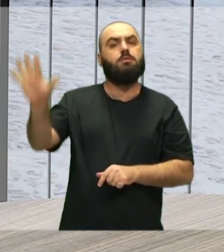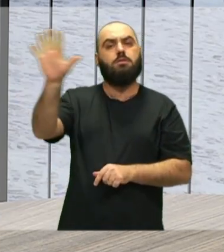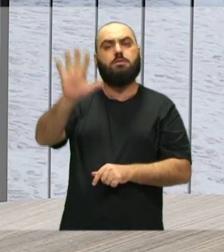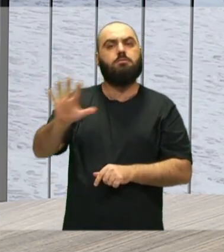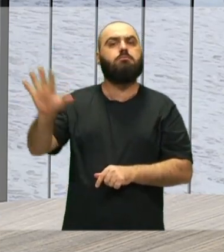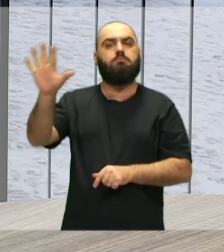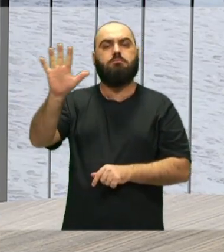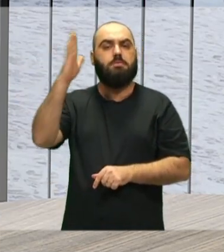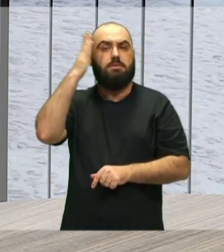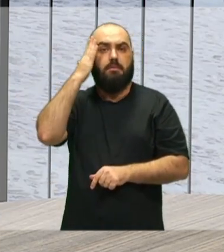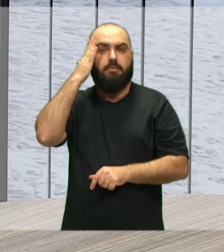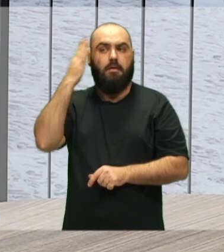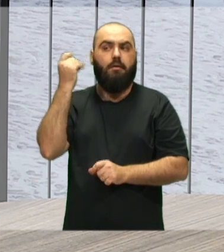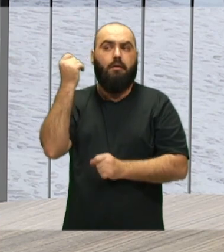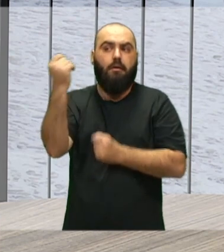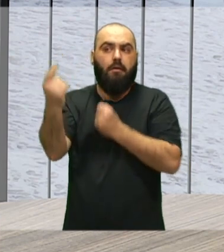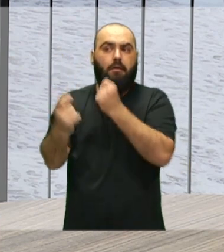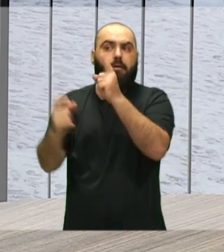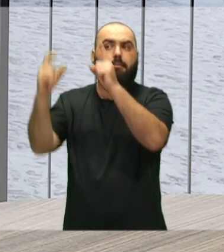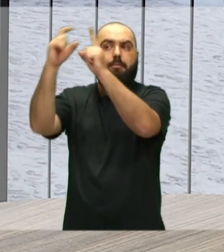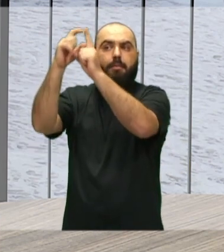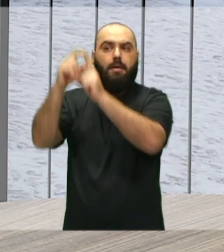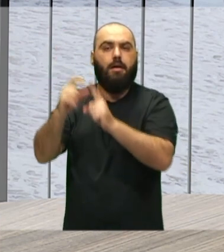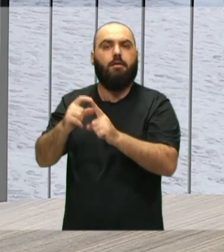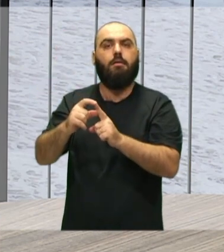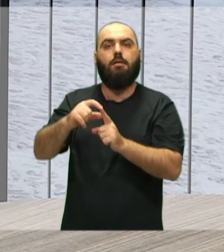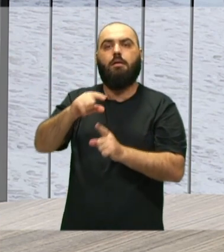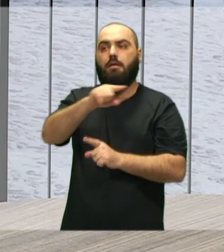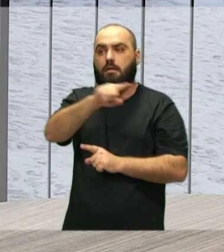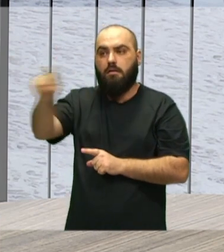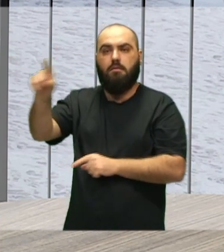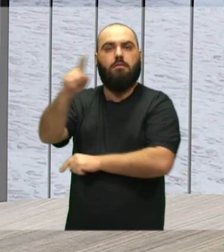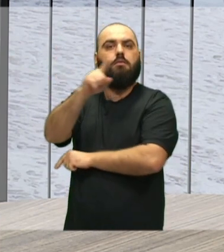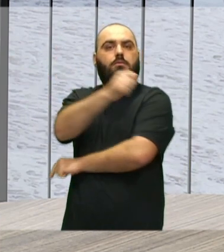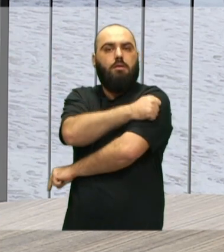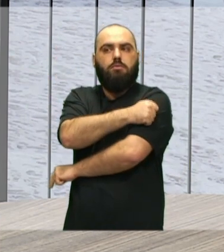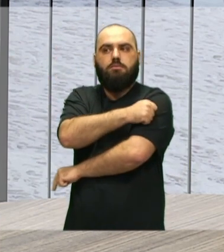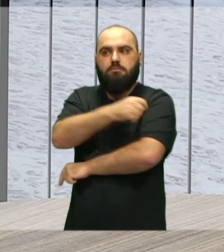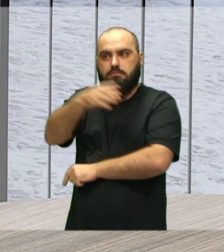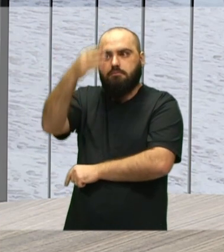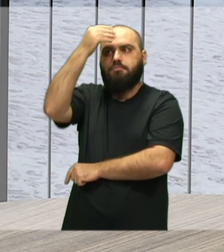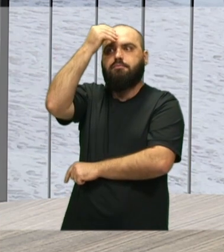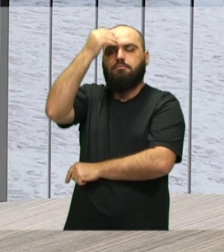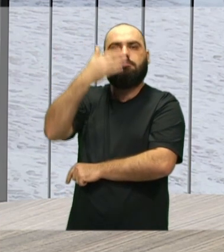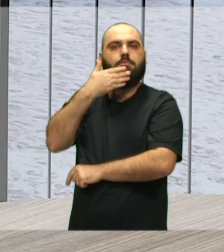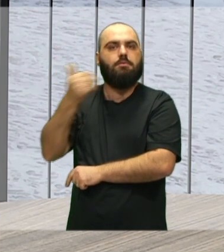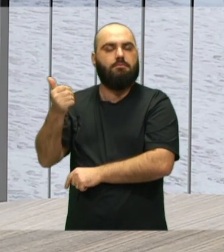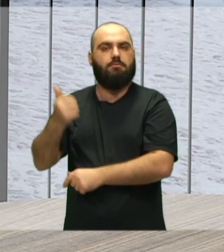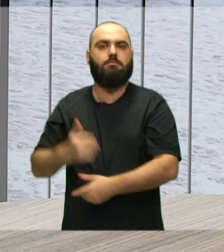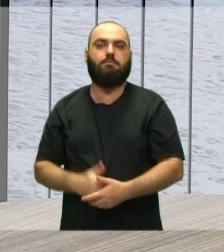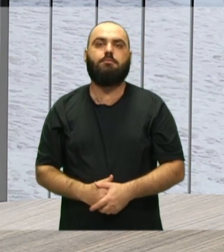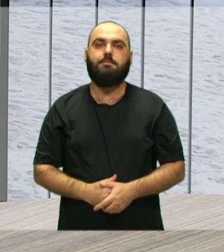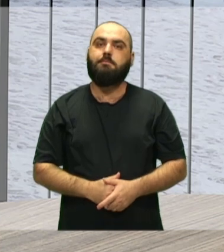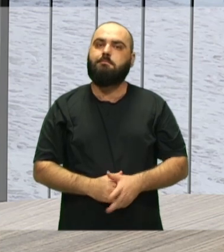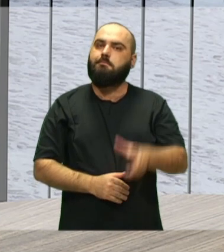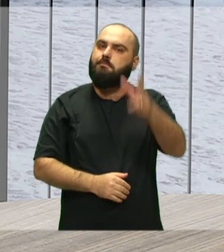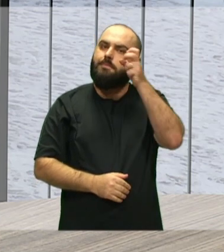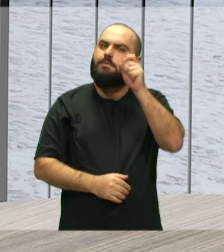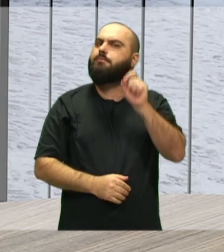acabam jogando algumas palavrinhas ali para solidificar maior o entendimento. Eu vejo isso na prática